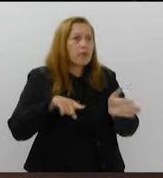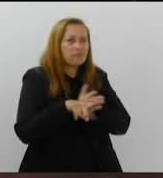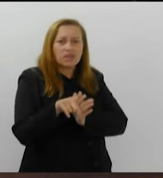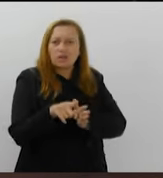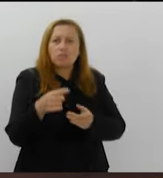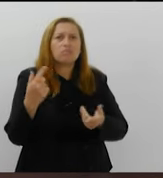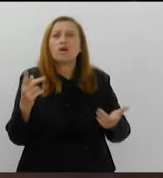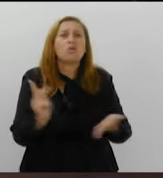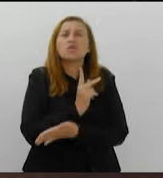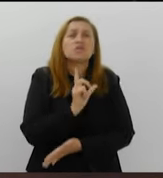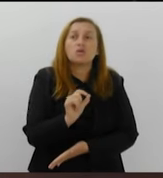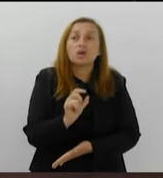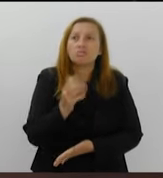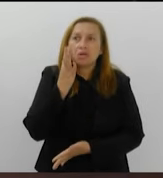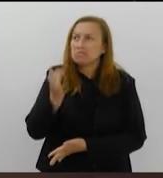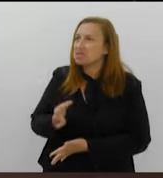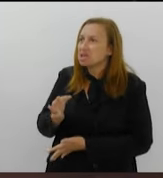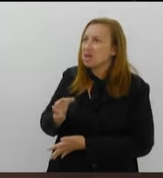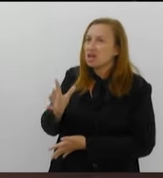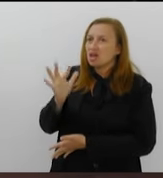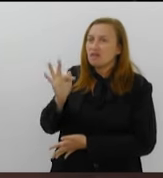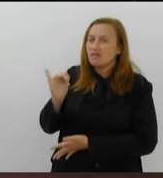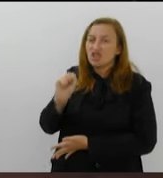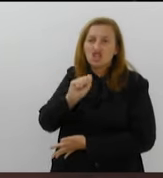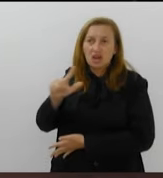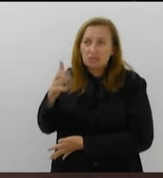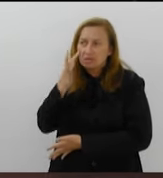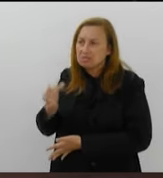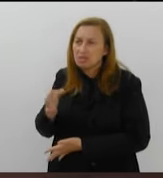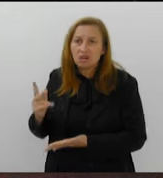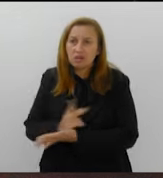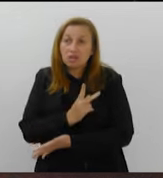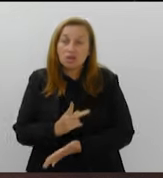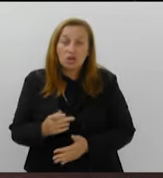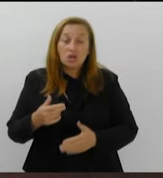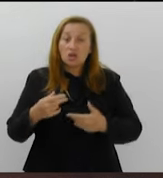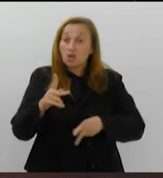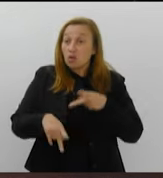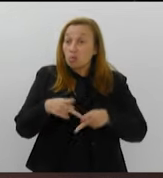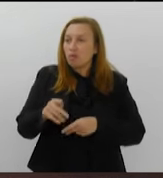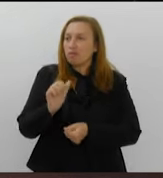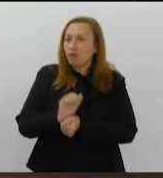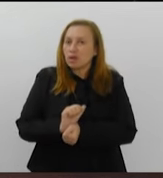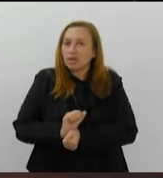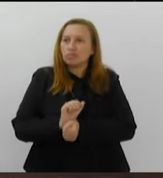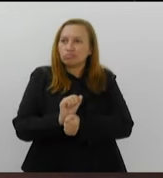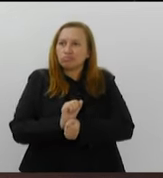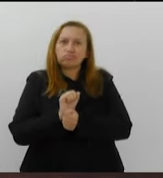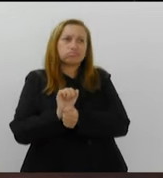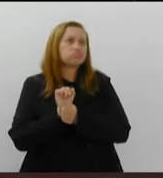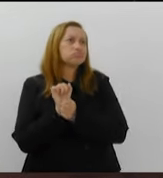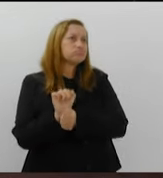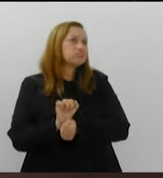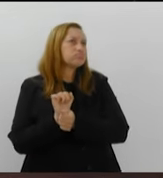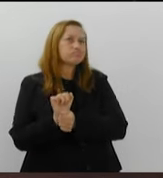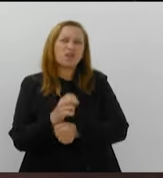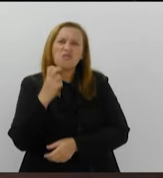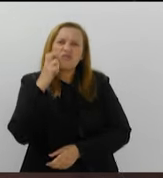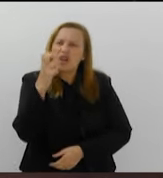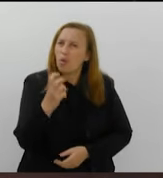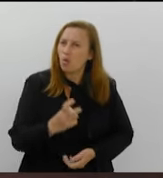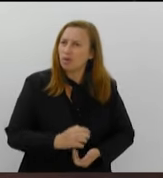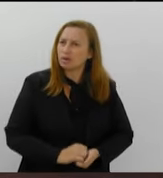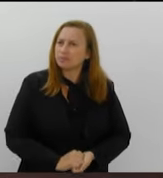sei. Ao fiscal, não sei o que, que aconteceu. E a população esperando muito tempo ali. É uma vergonha,